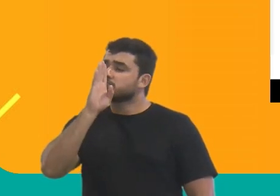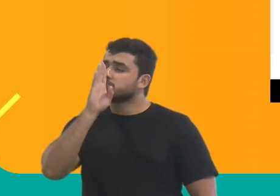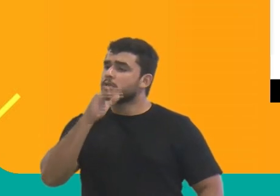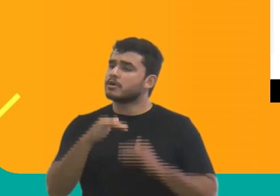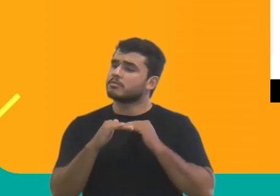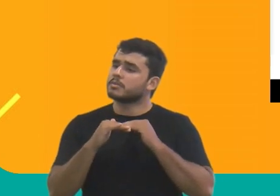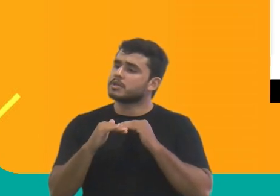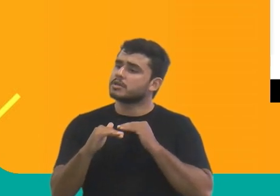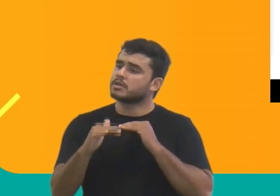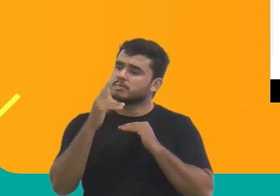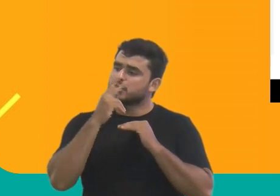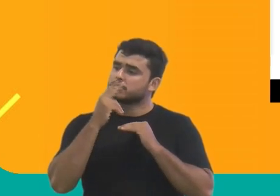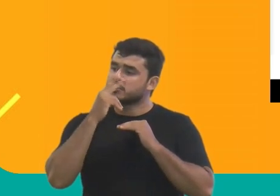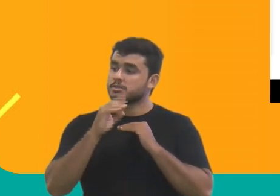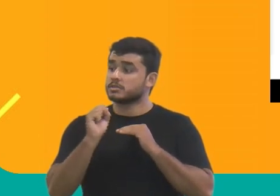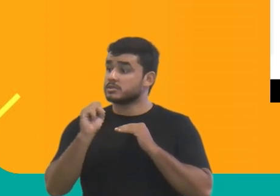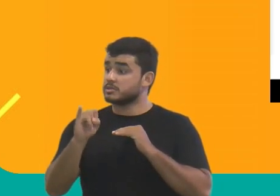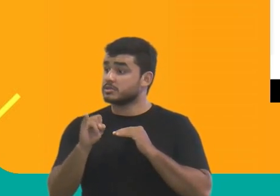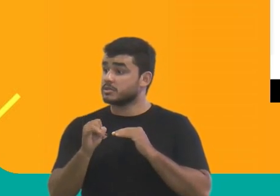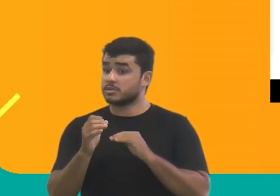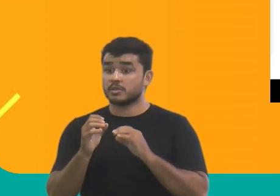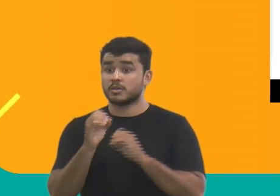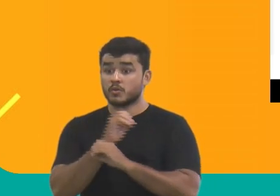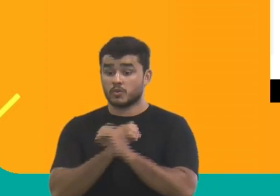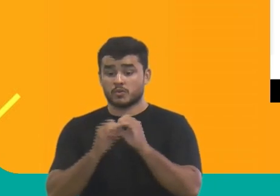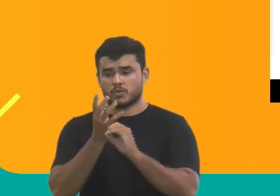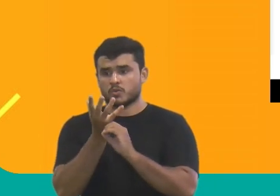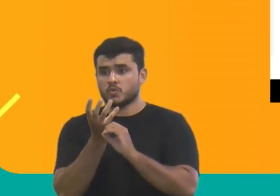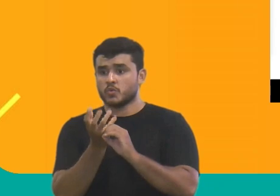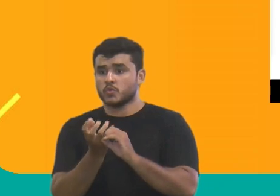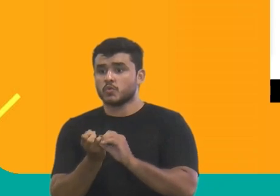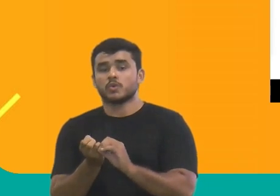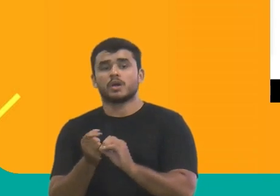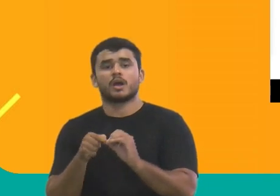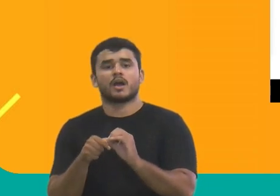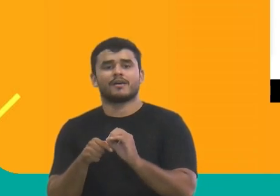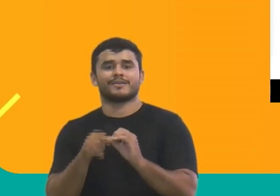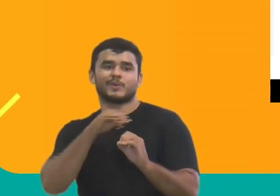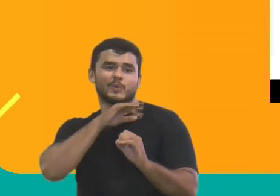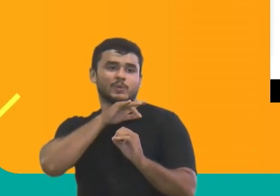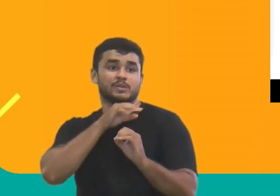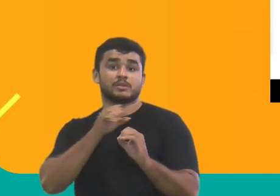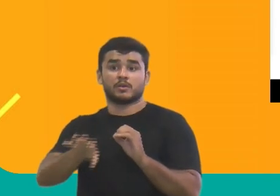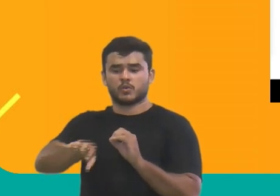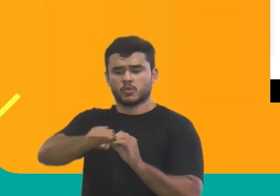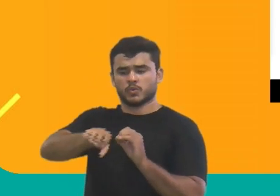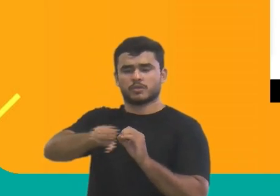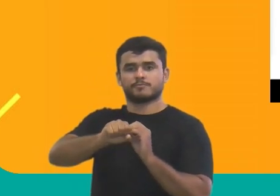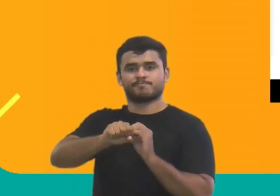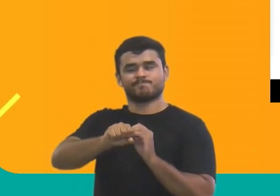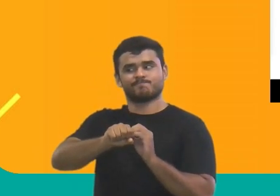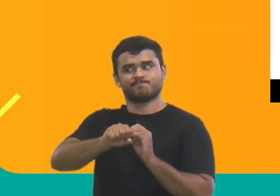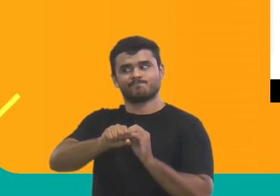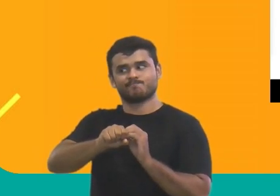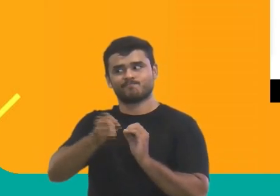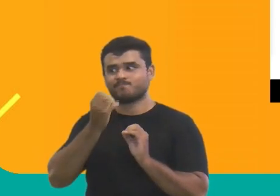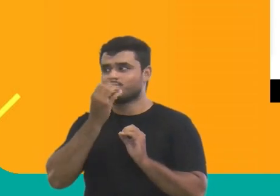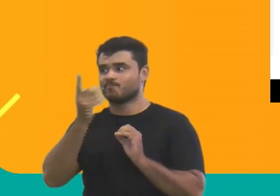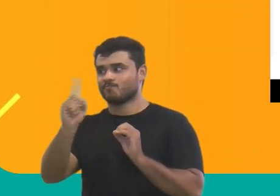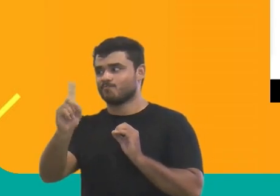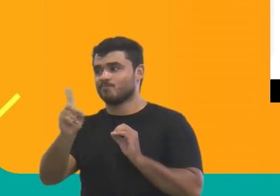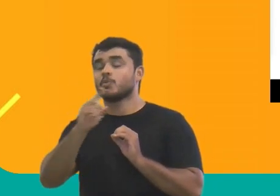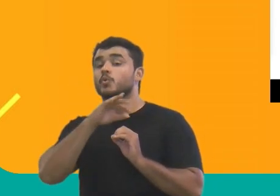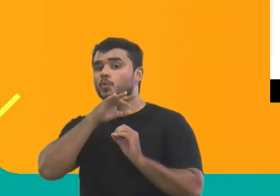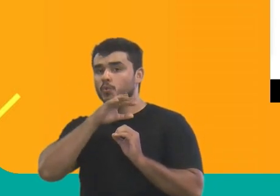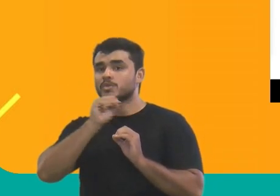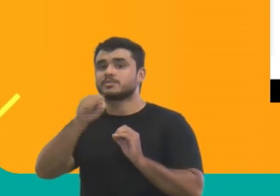porque se ela estiver perdendo água, ela está ruim. Se ela está ganhando água, ela também não está boa.